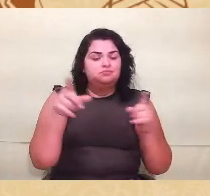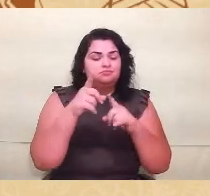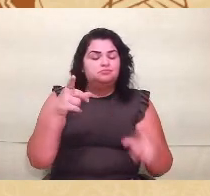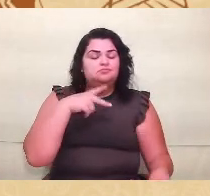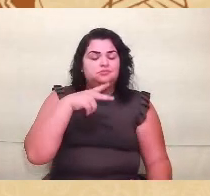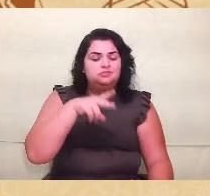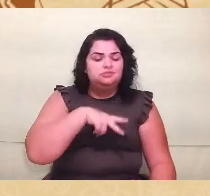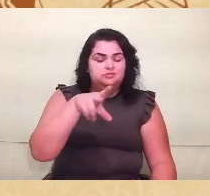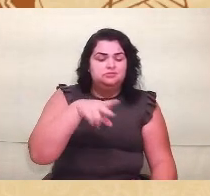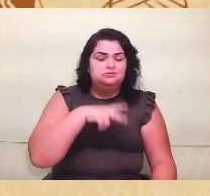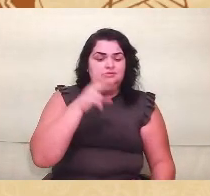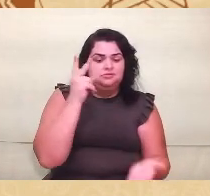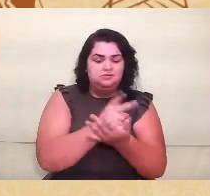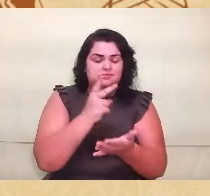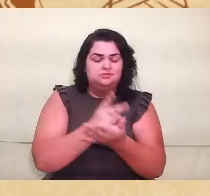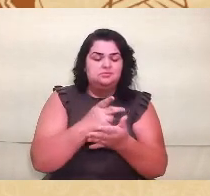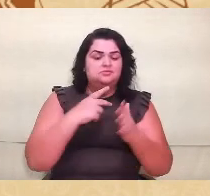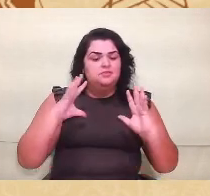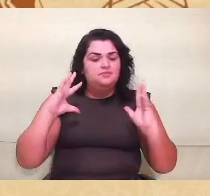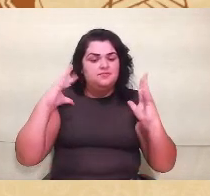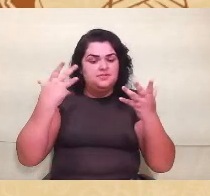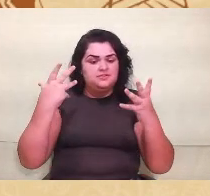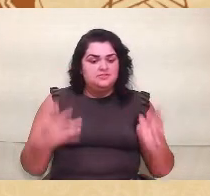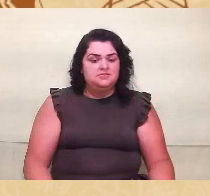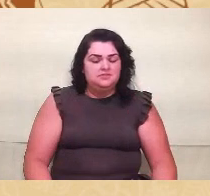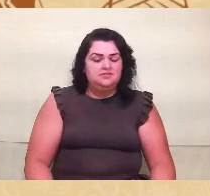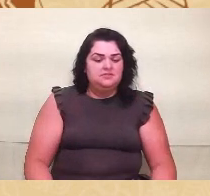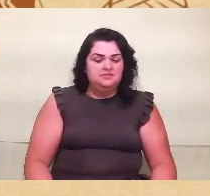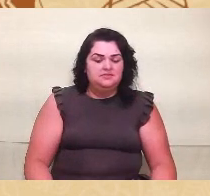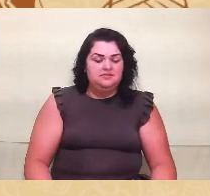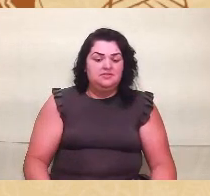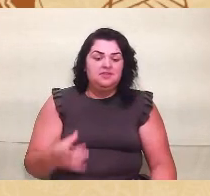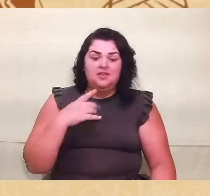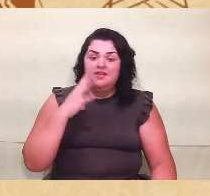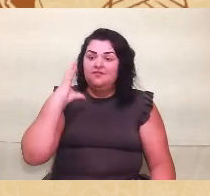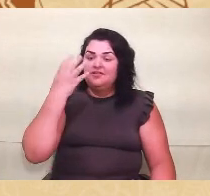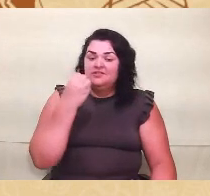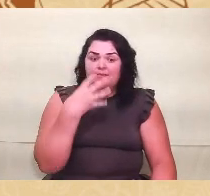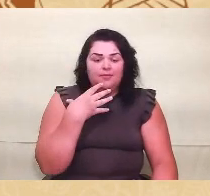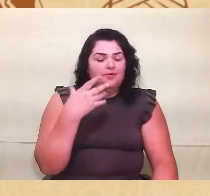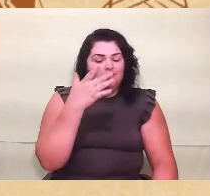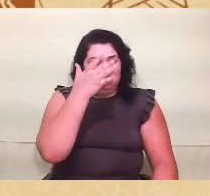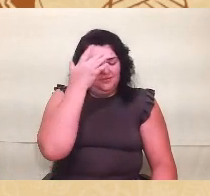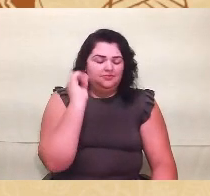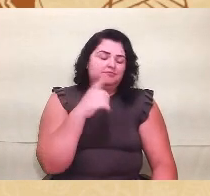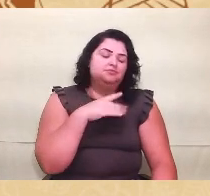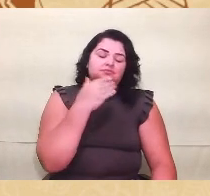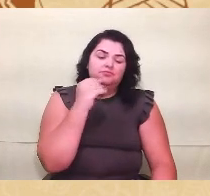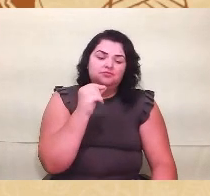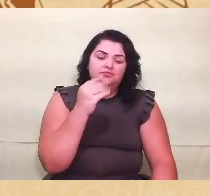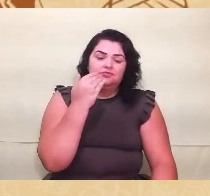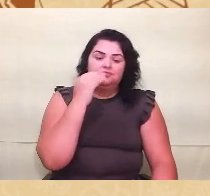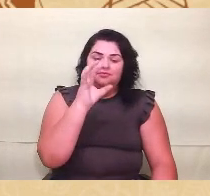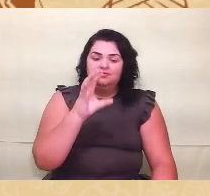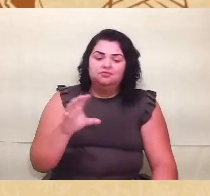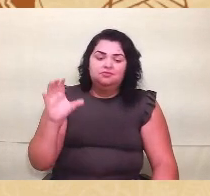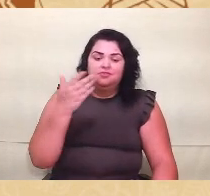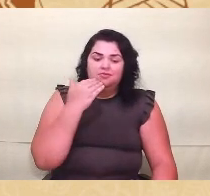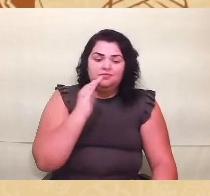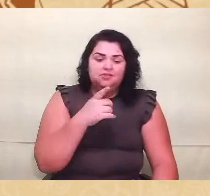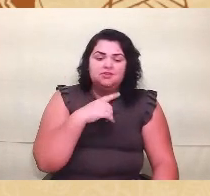a gente fazia a festa, porque é a festa da fartura. E o que as pessoas comem no São João? Aquilo que a gente come.